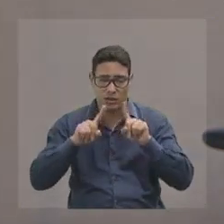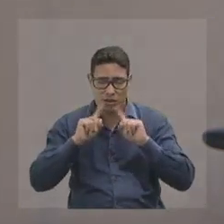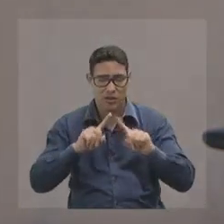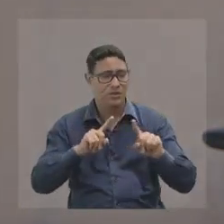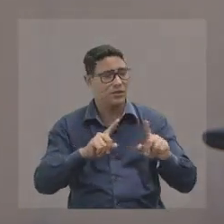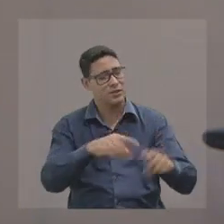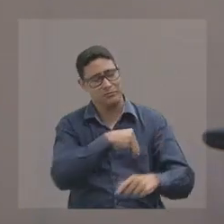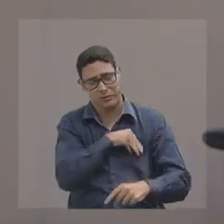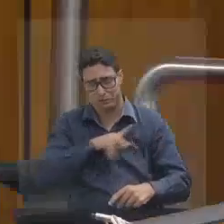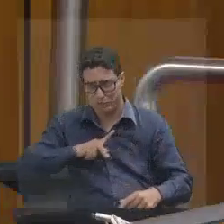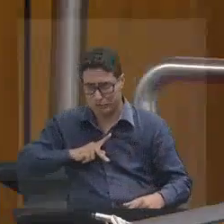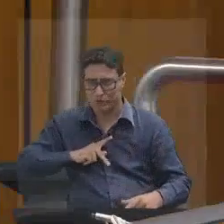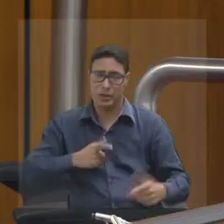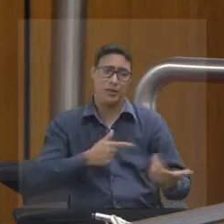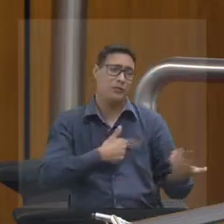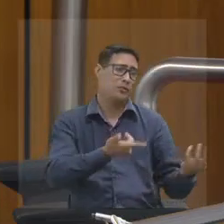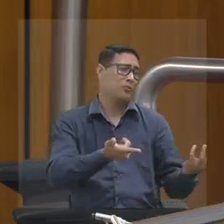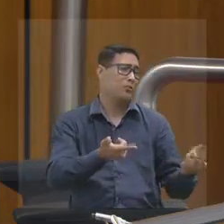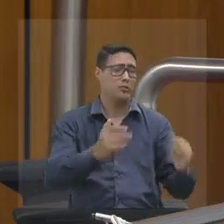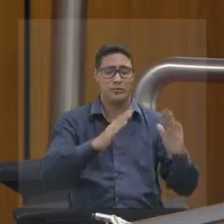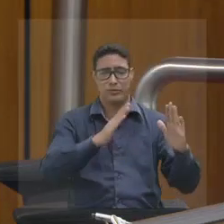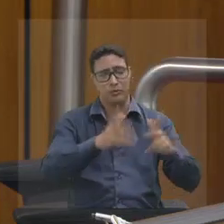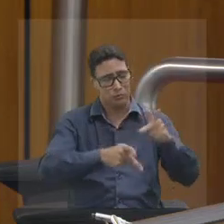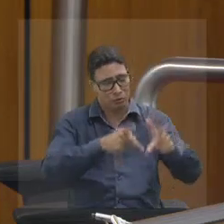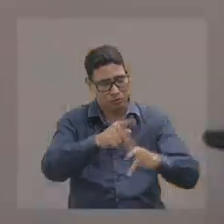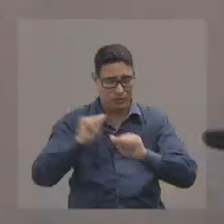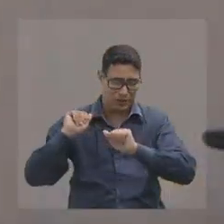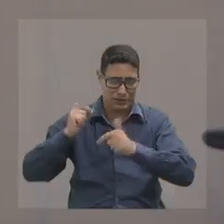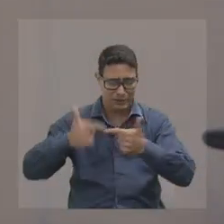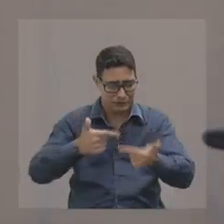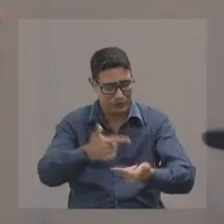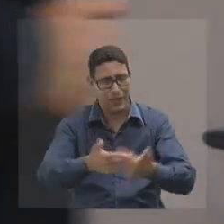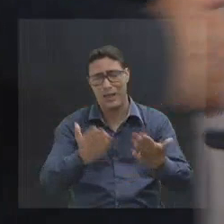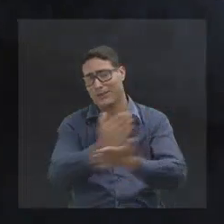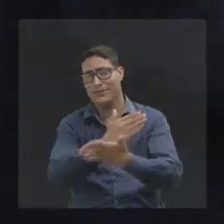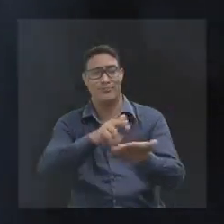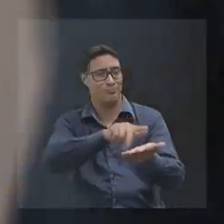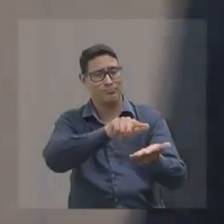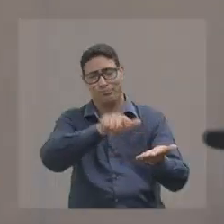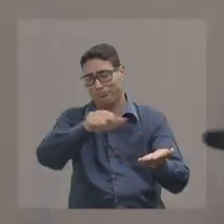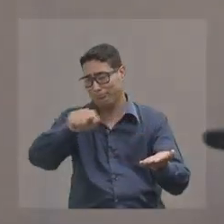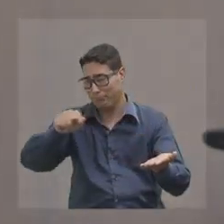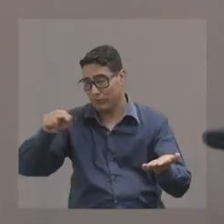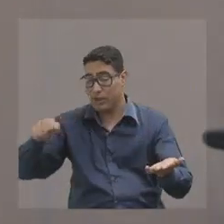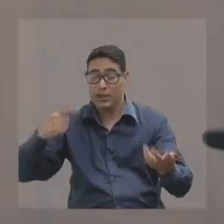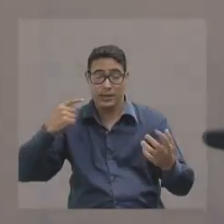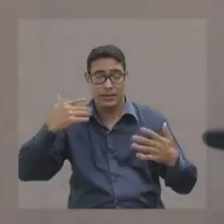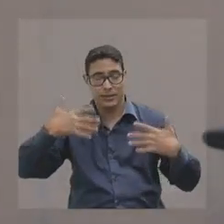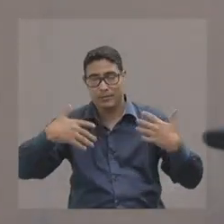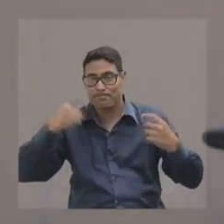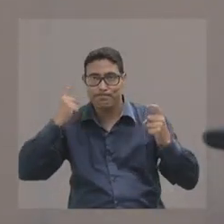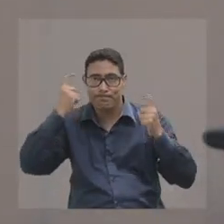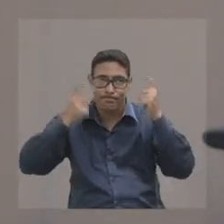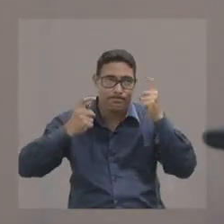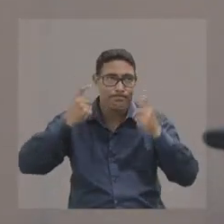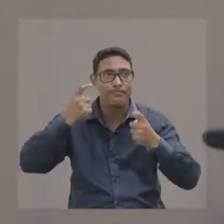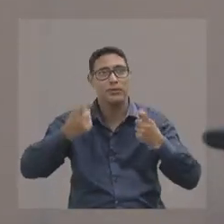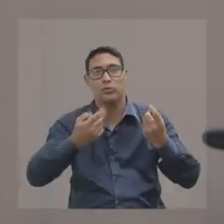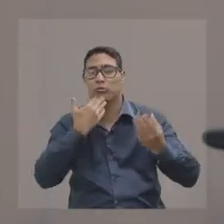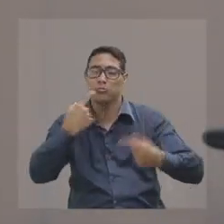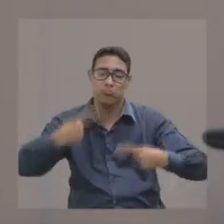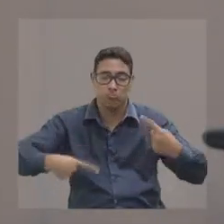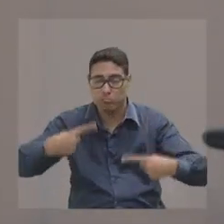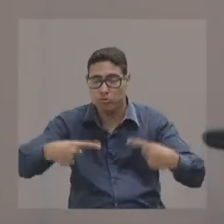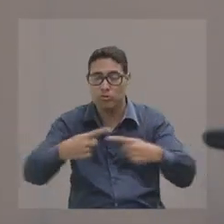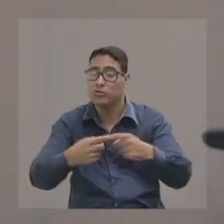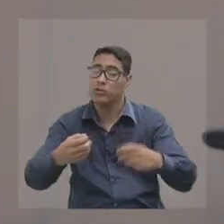né E isso nos fez rede discutir é a forma de regulamentação da oit tanto é